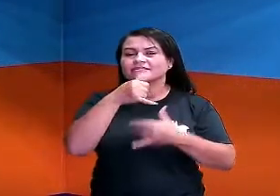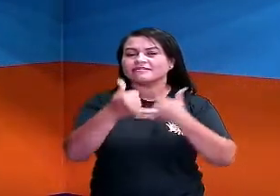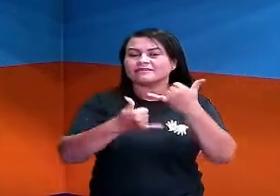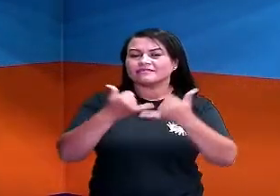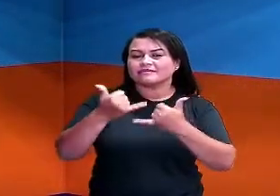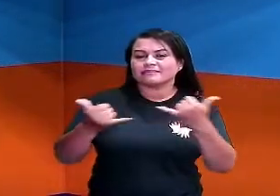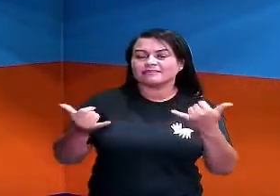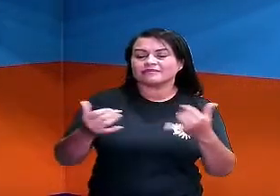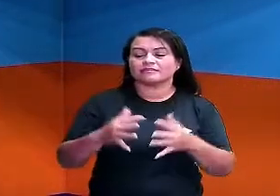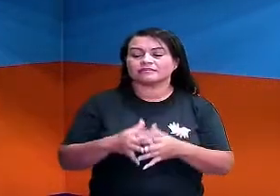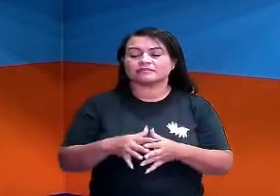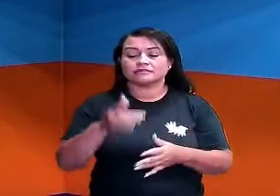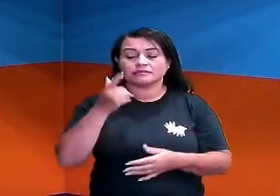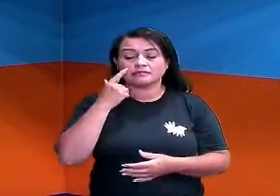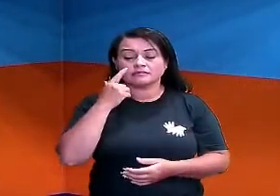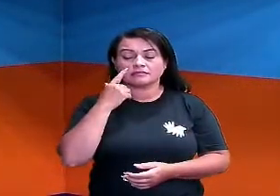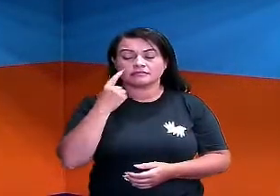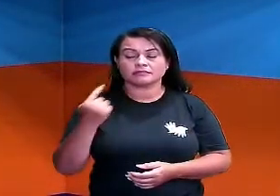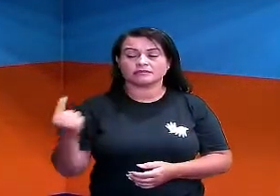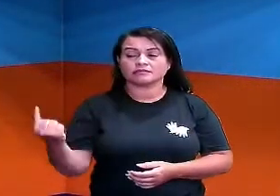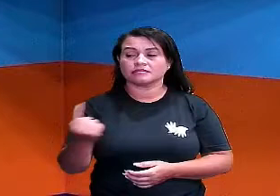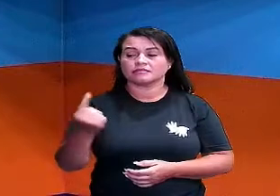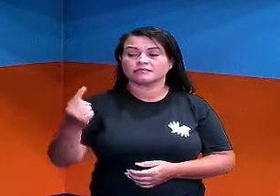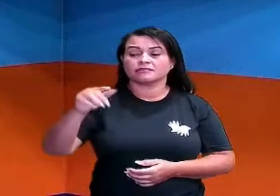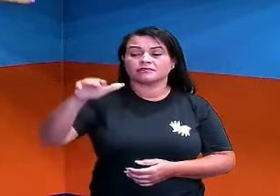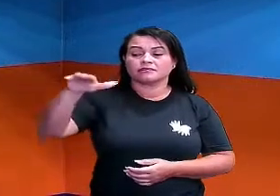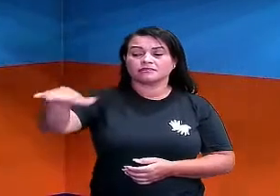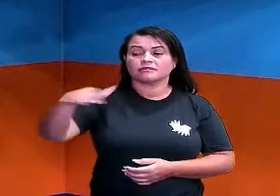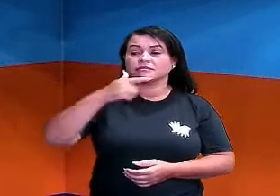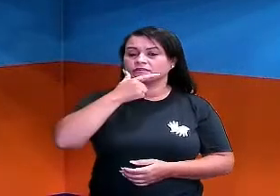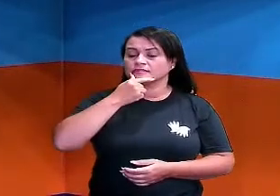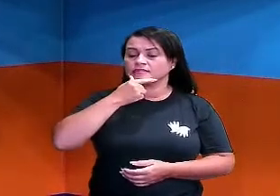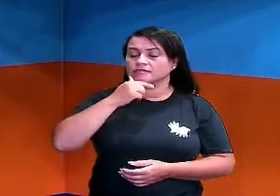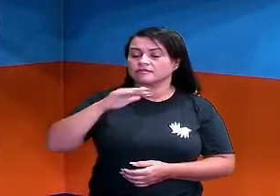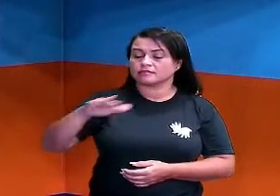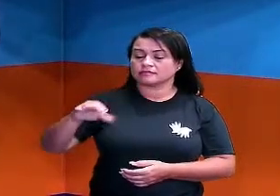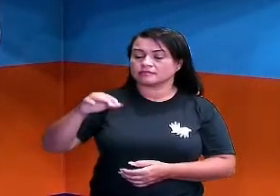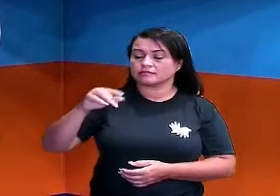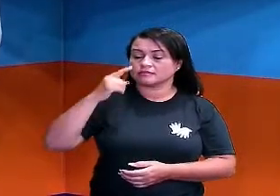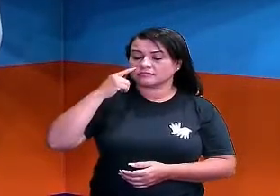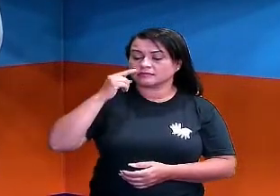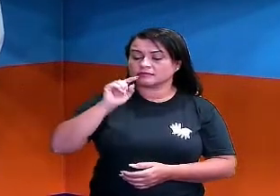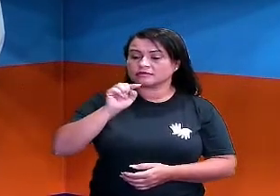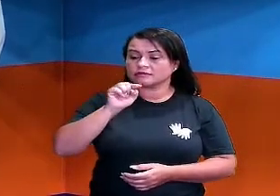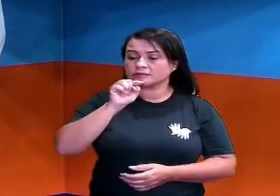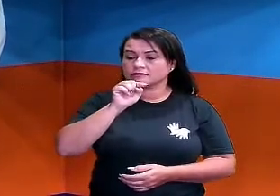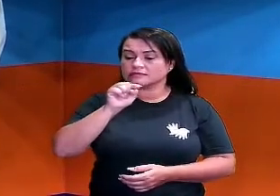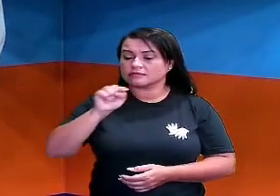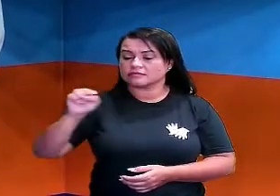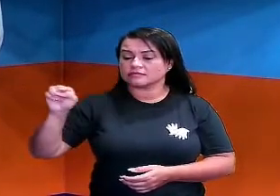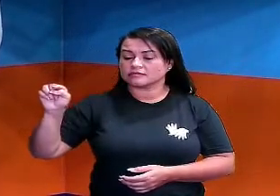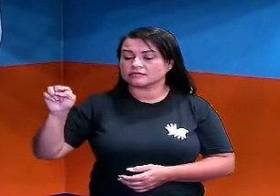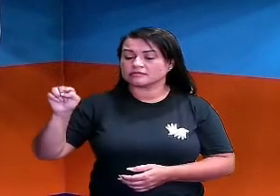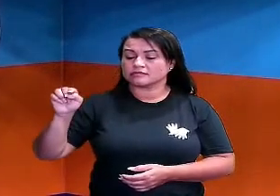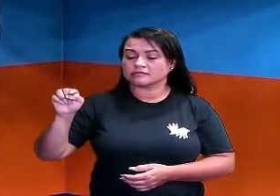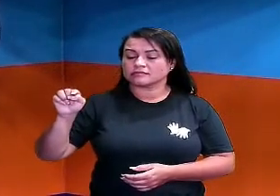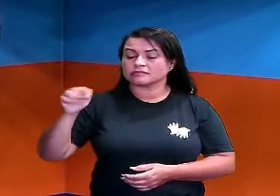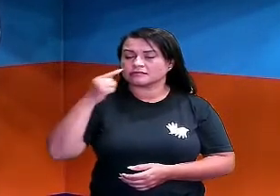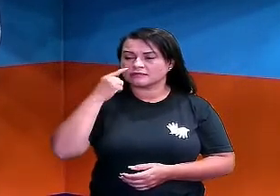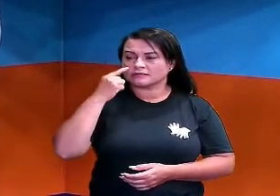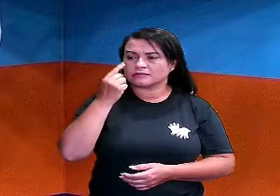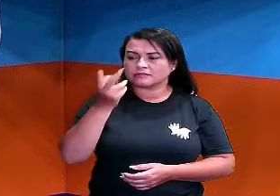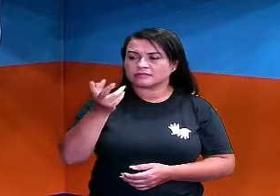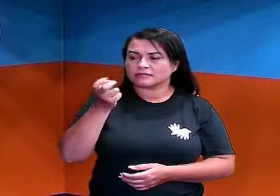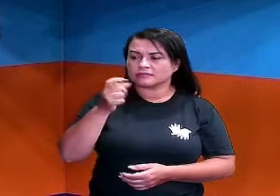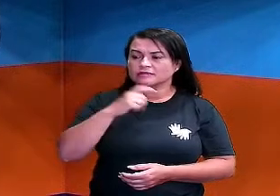o tamanho desse menino, ó, no topinho da cabeça dele. Se você passar o dedinho assim na sua telinha, você vê que